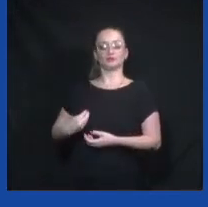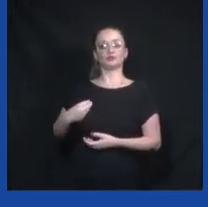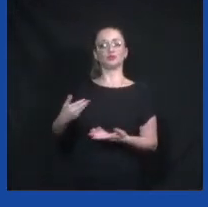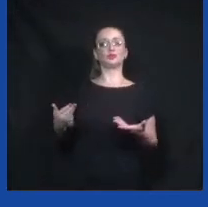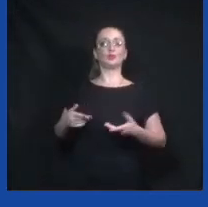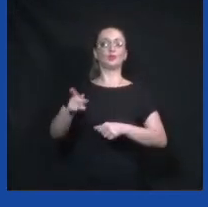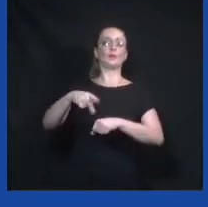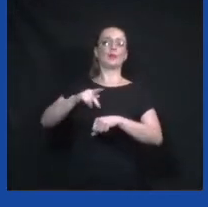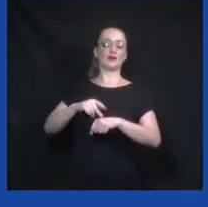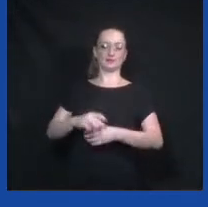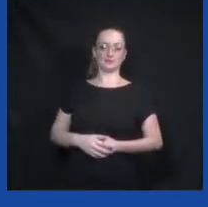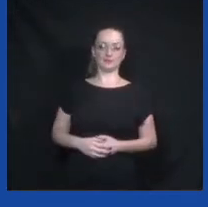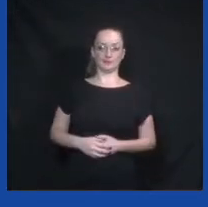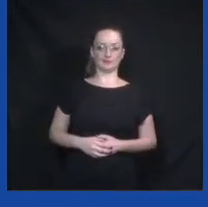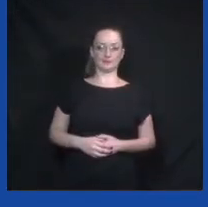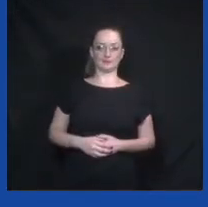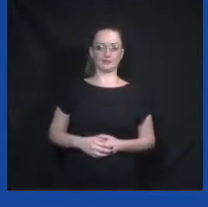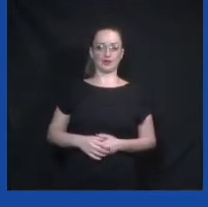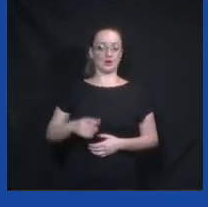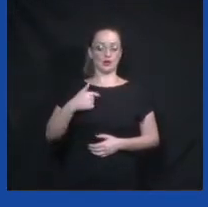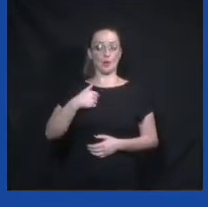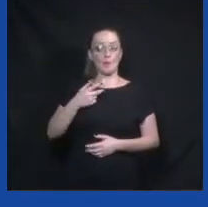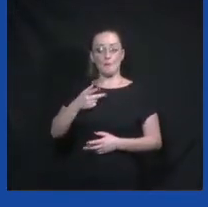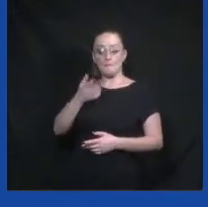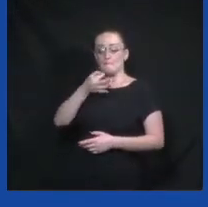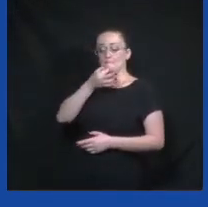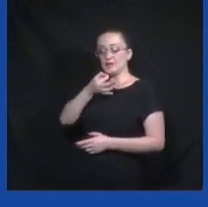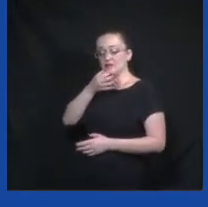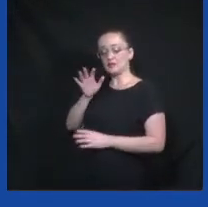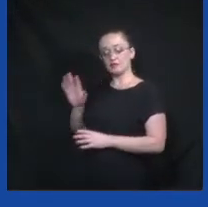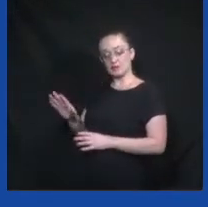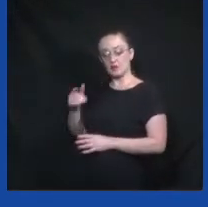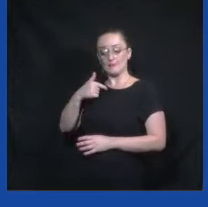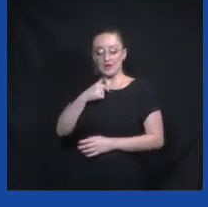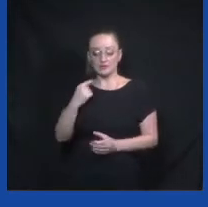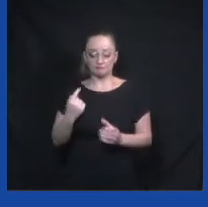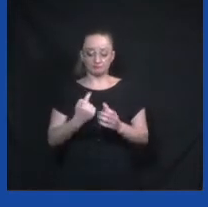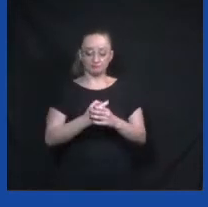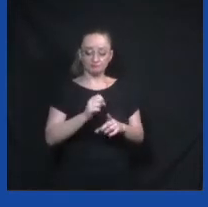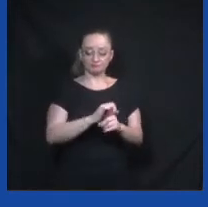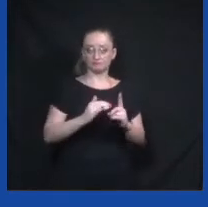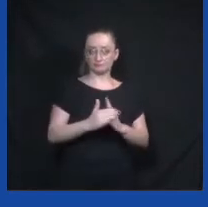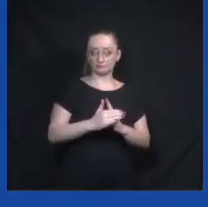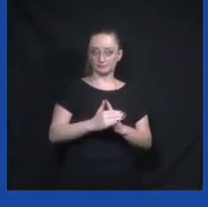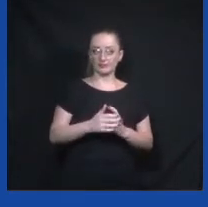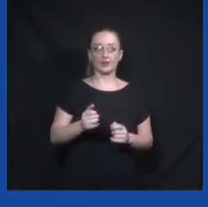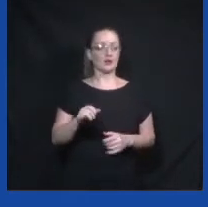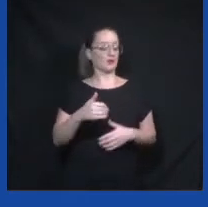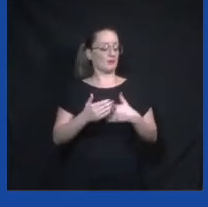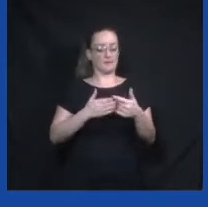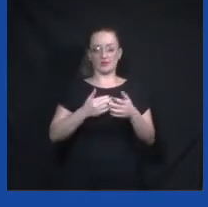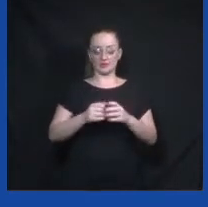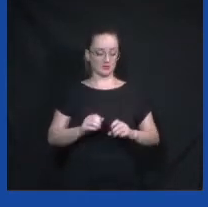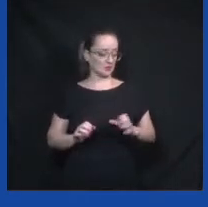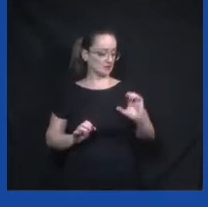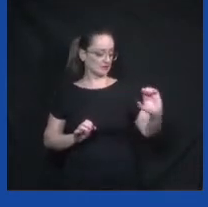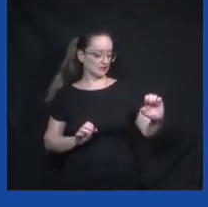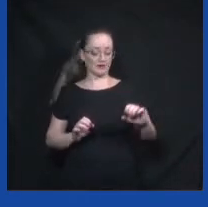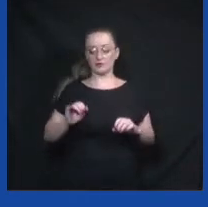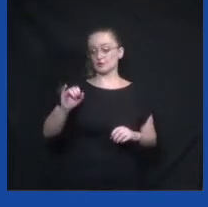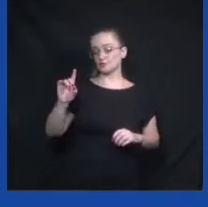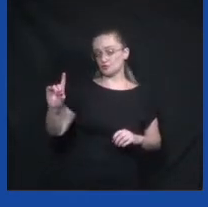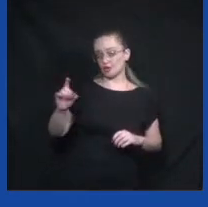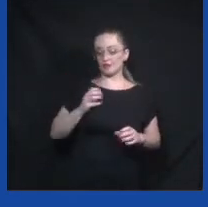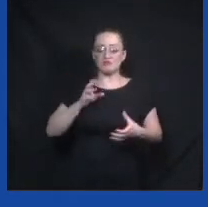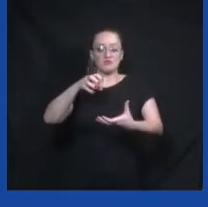país, a despeito de suas maneiras de enxergarem a realidade. Não importa se é a esquerda, não importa se é a direita, não importa se é o centro,